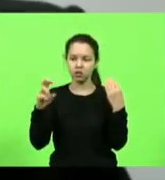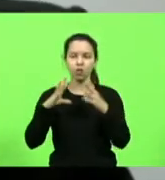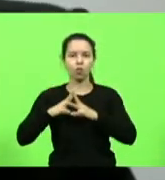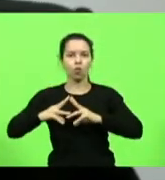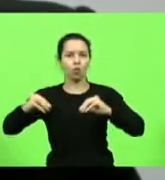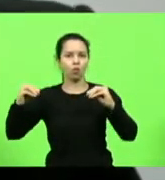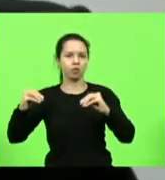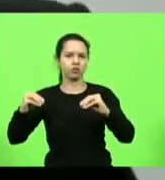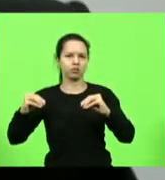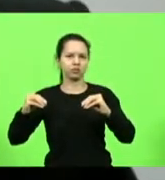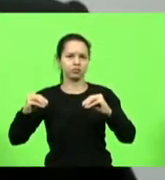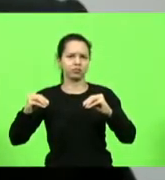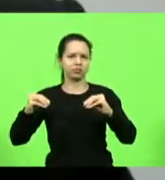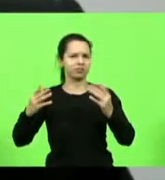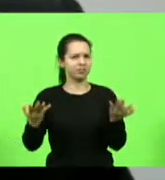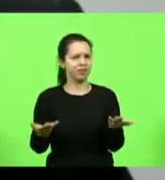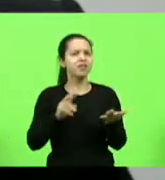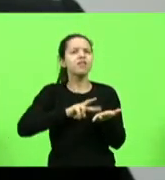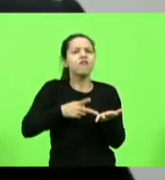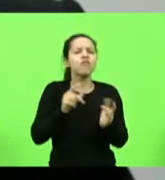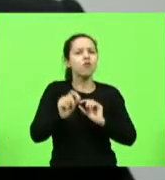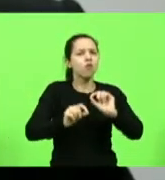dizer que ainda